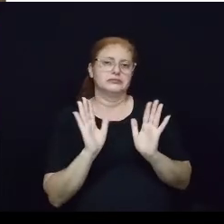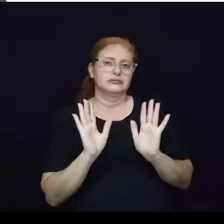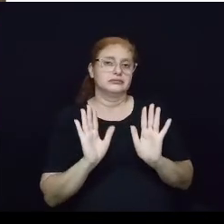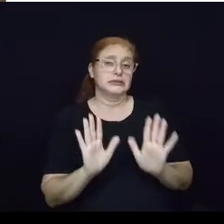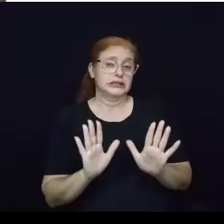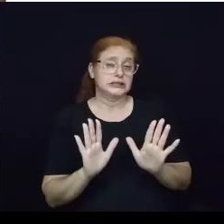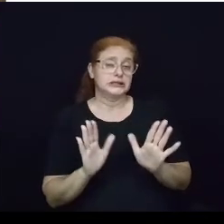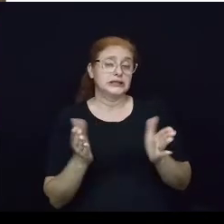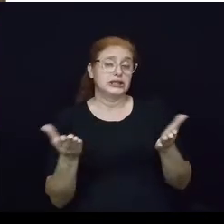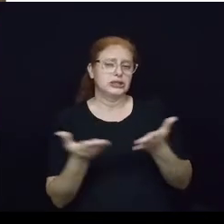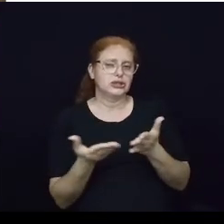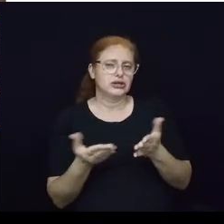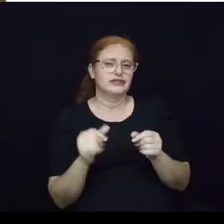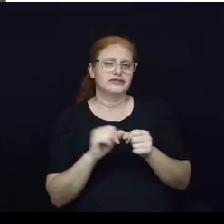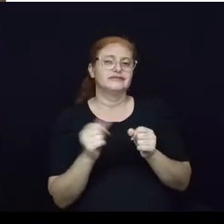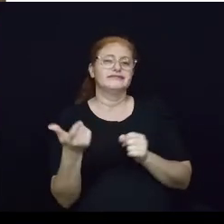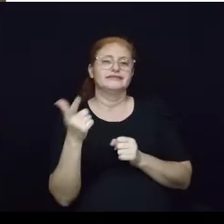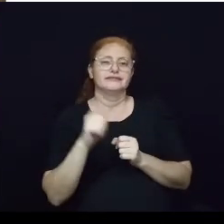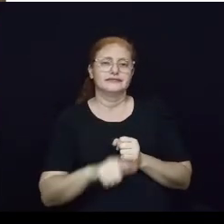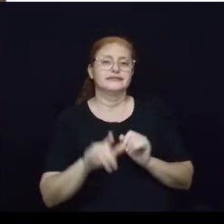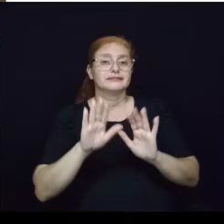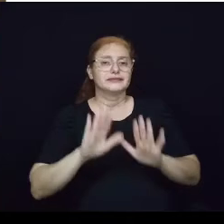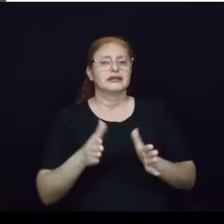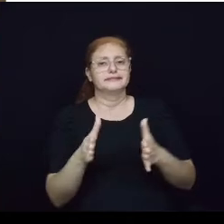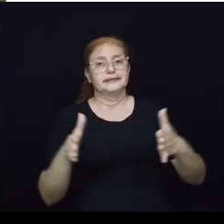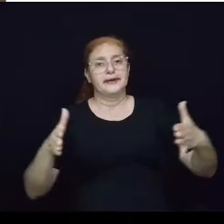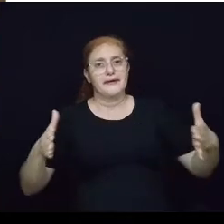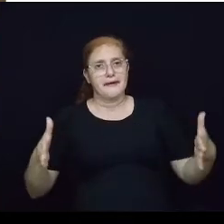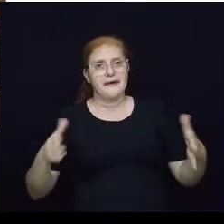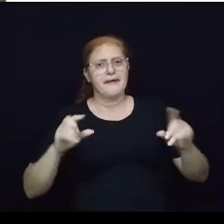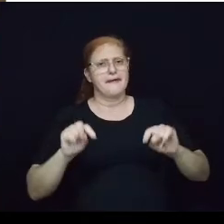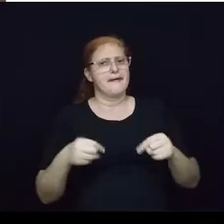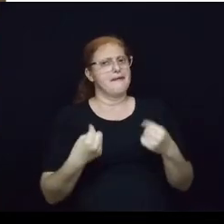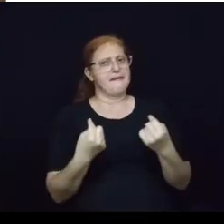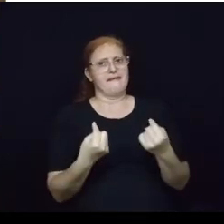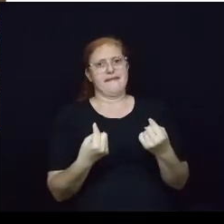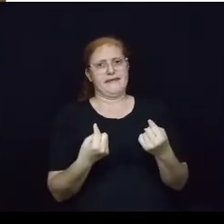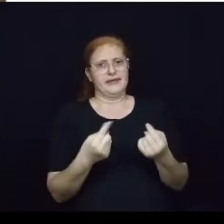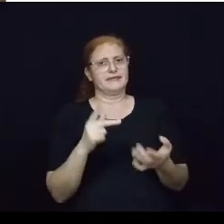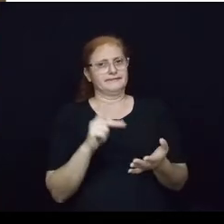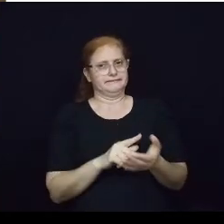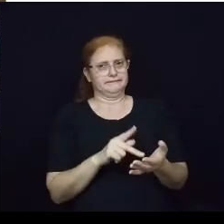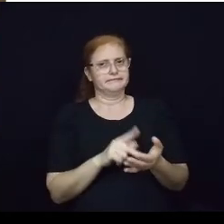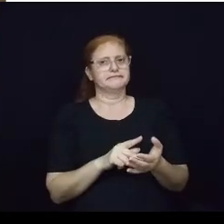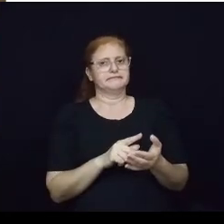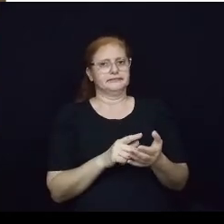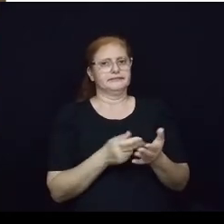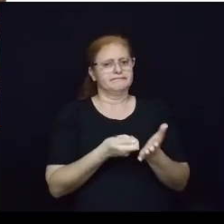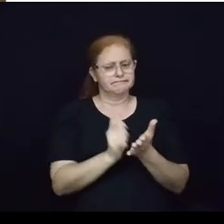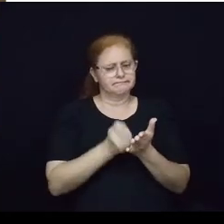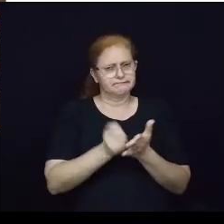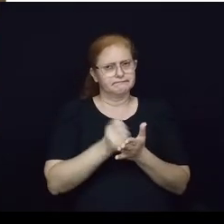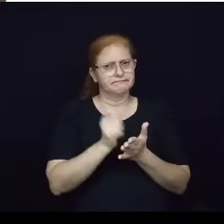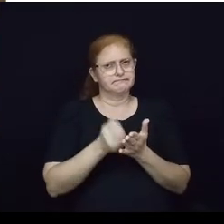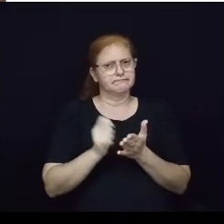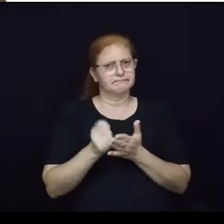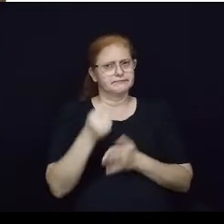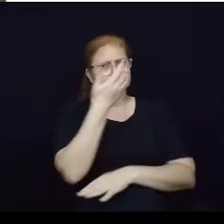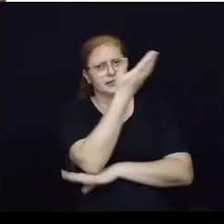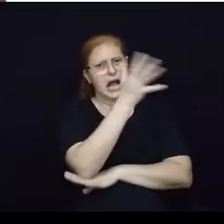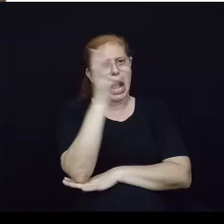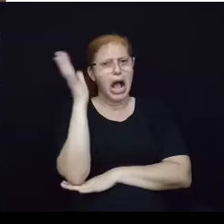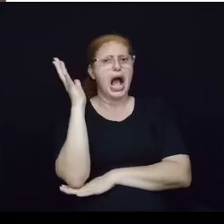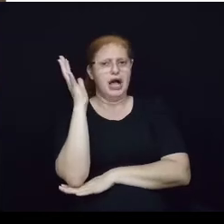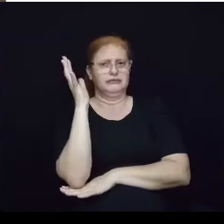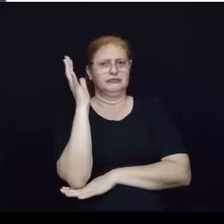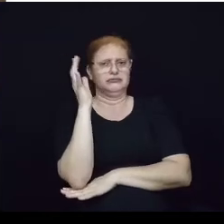eu repeti, digamos, né? Só que bem maior, e o desafio dele realmente era esse, esculpir a partir de uma árvore, a partir de